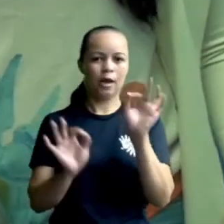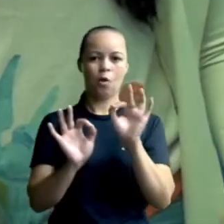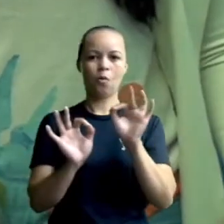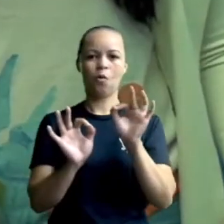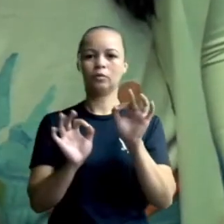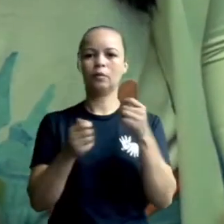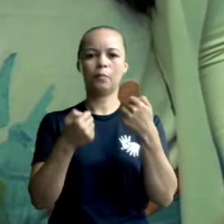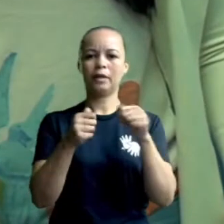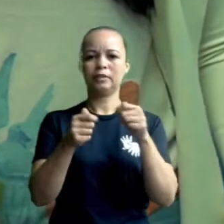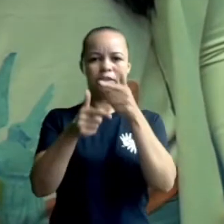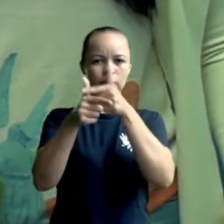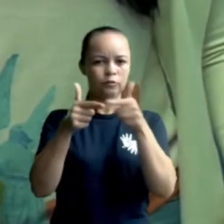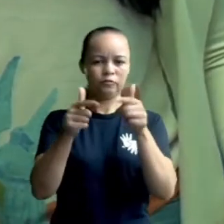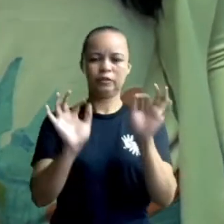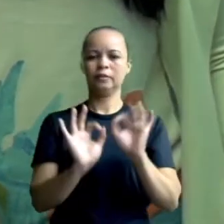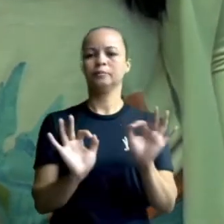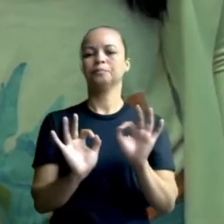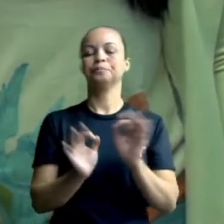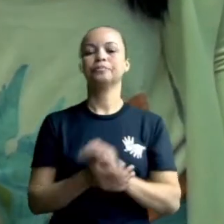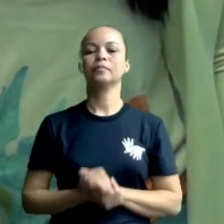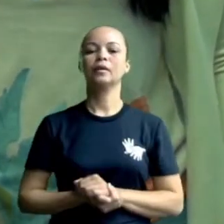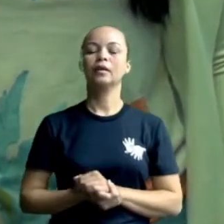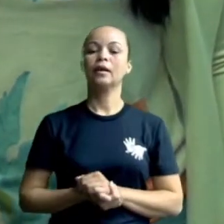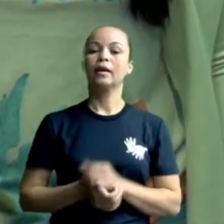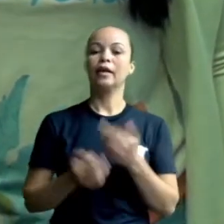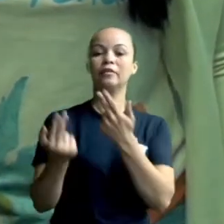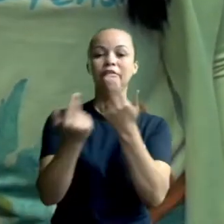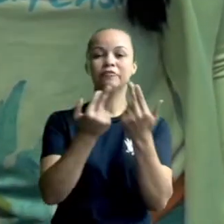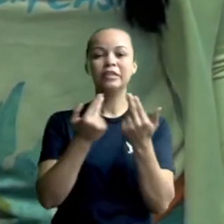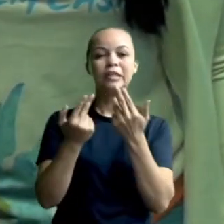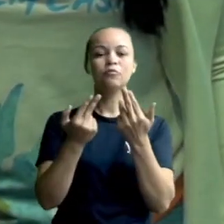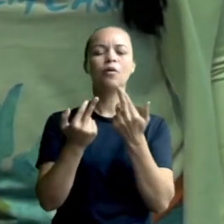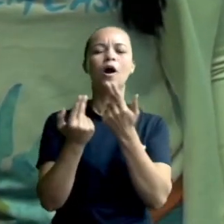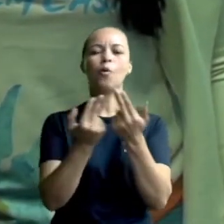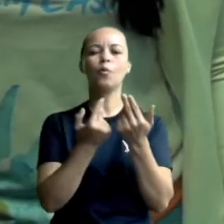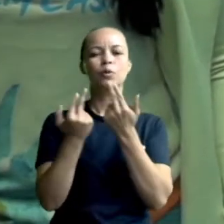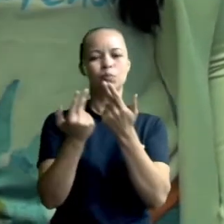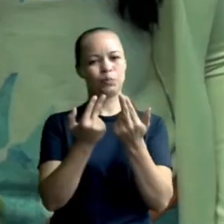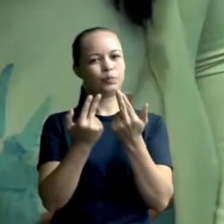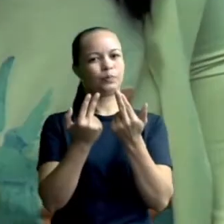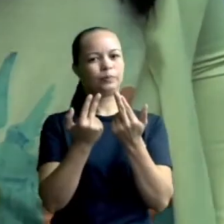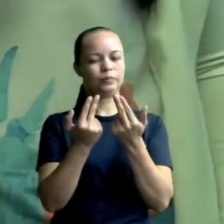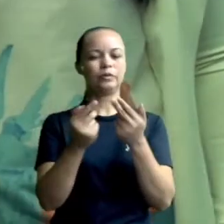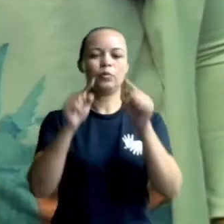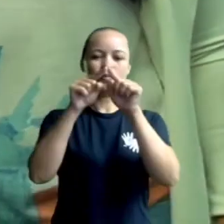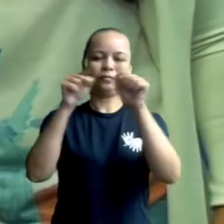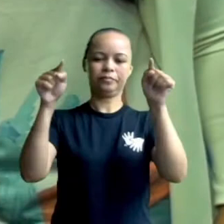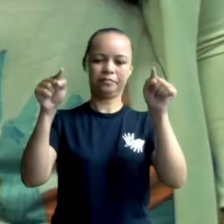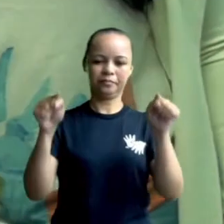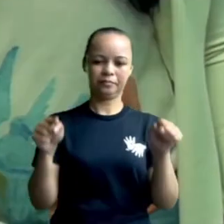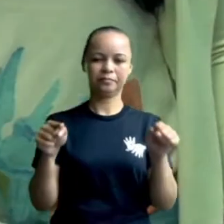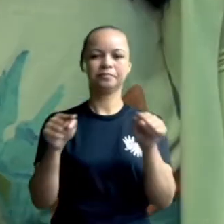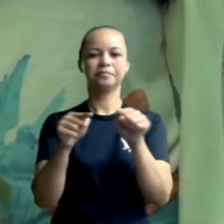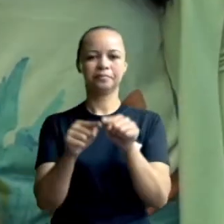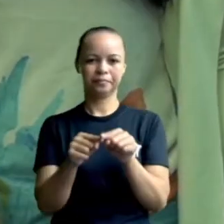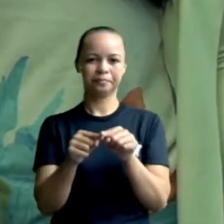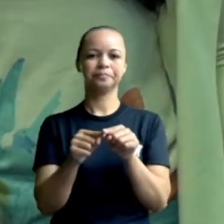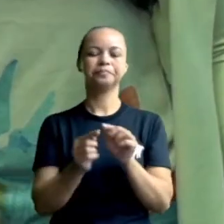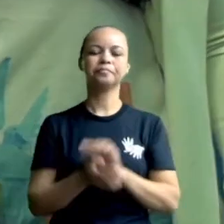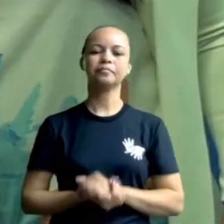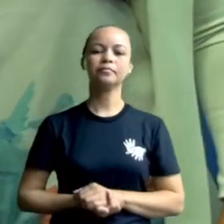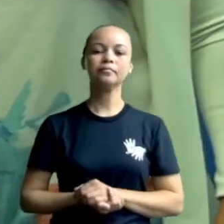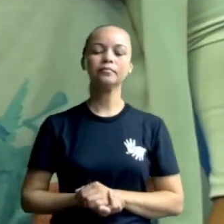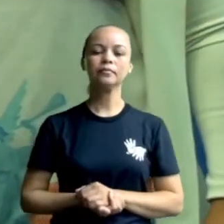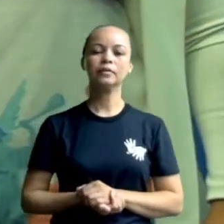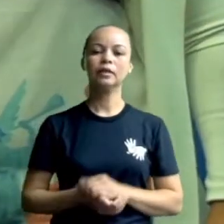preciso dividir, tá certo? E ele vai ficar igual um retângulo. Então,